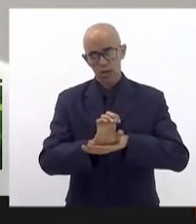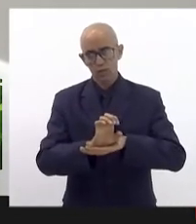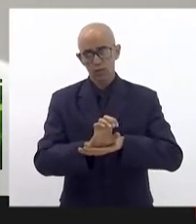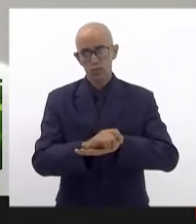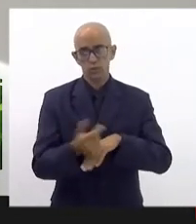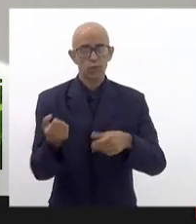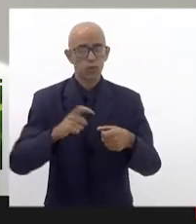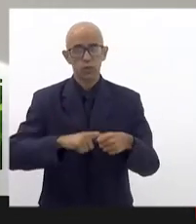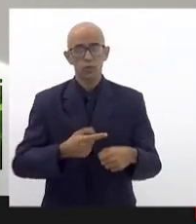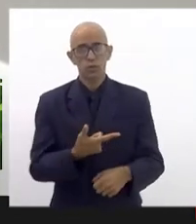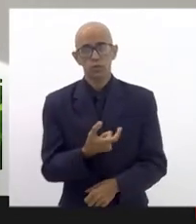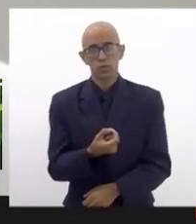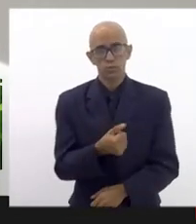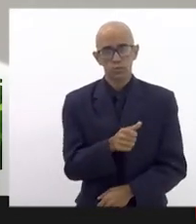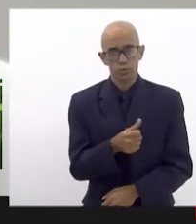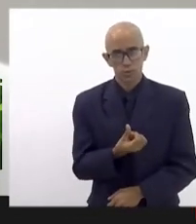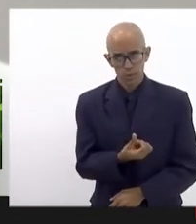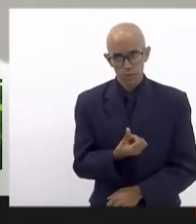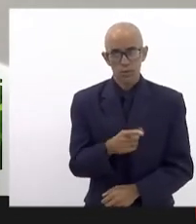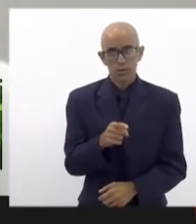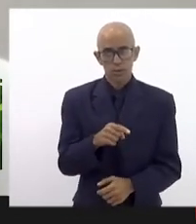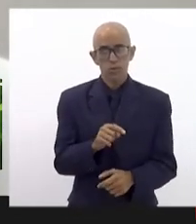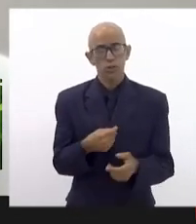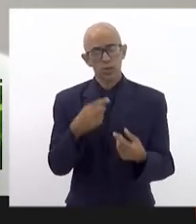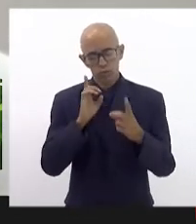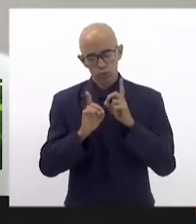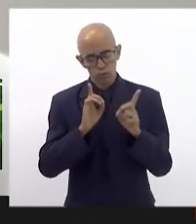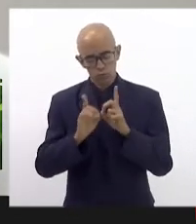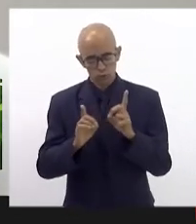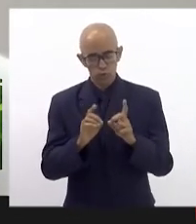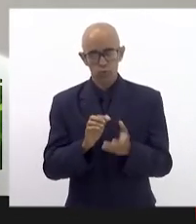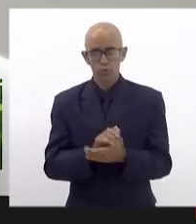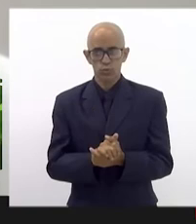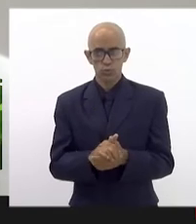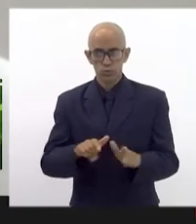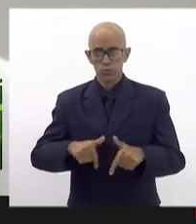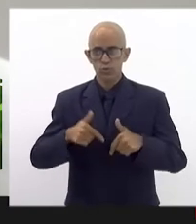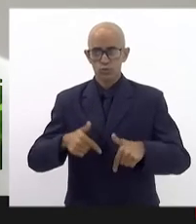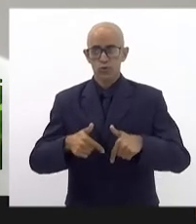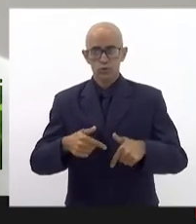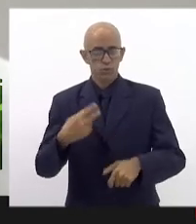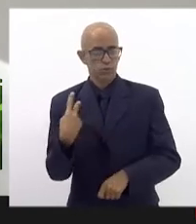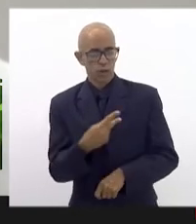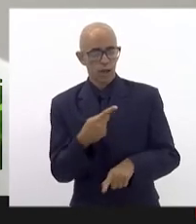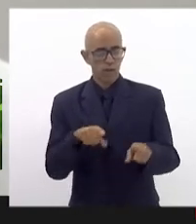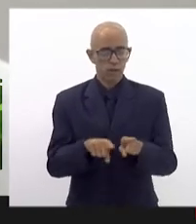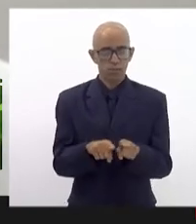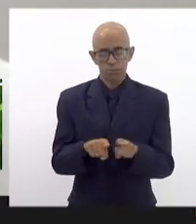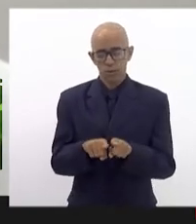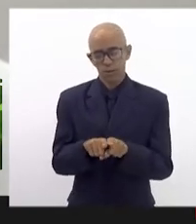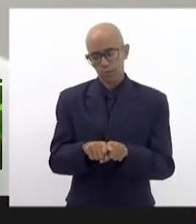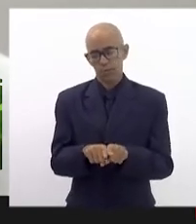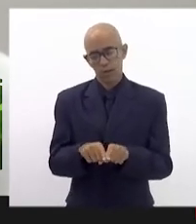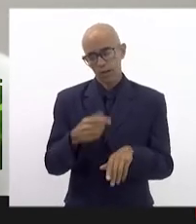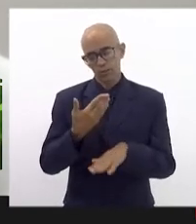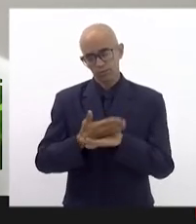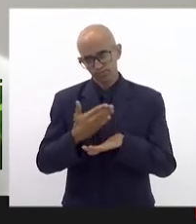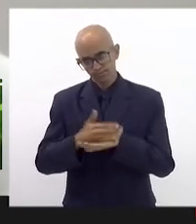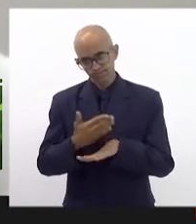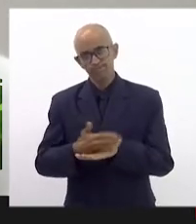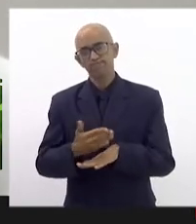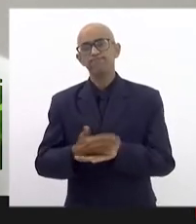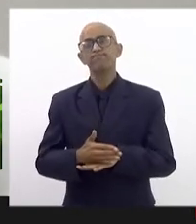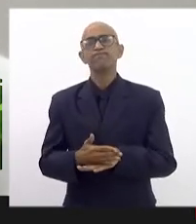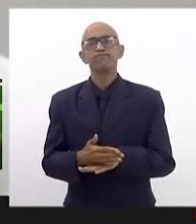gente vem discutindo a atualização dessa lei e o esforço dela para que isso saia do papel, né?